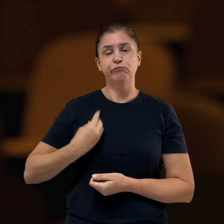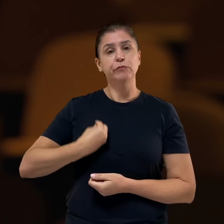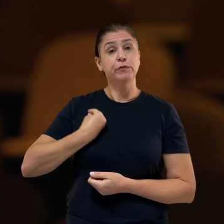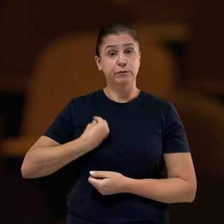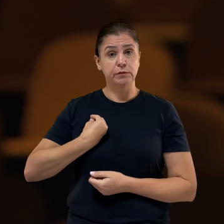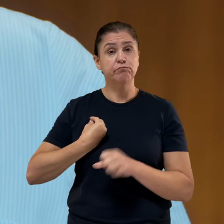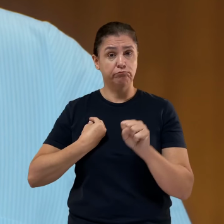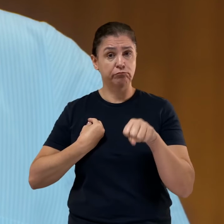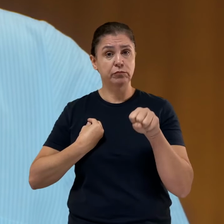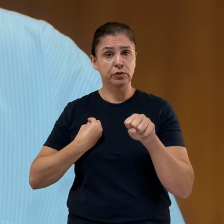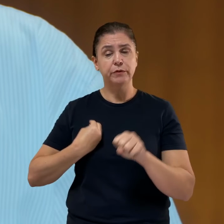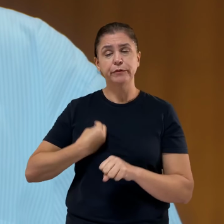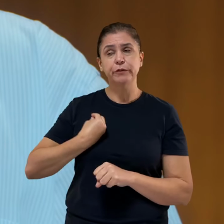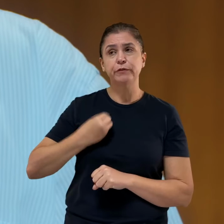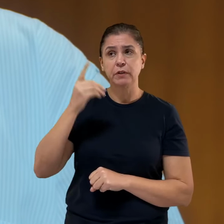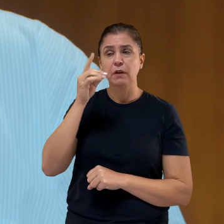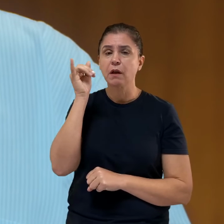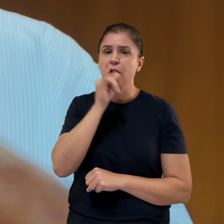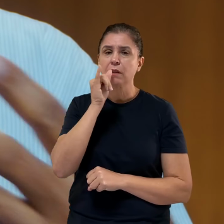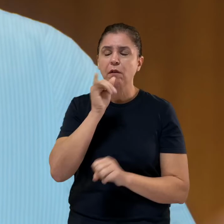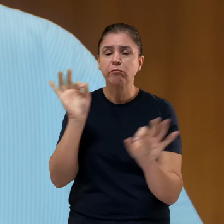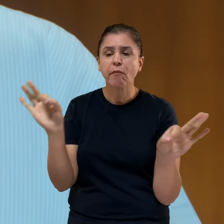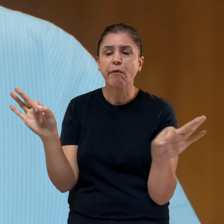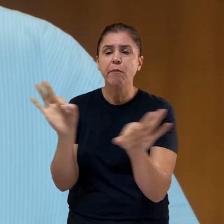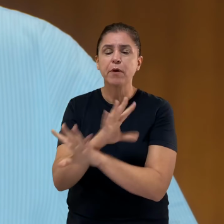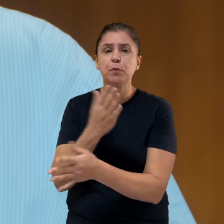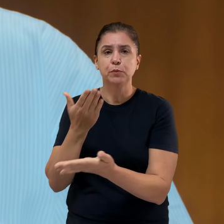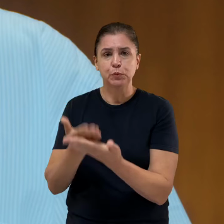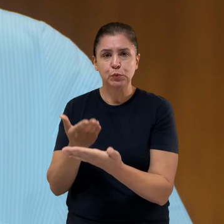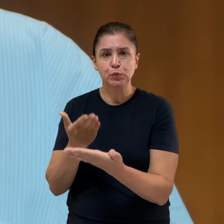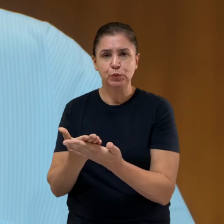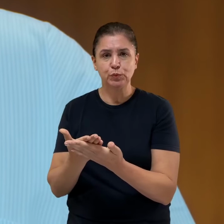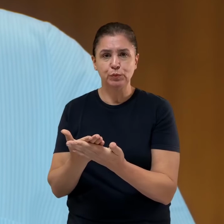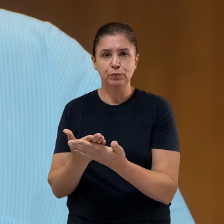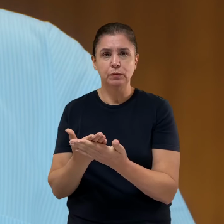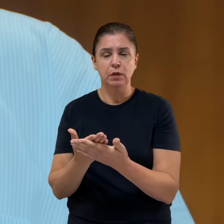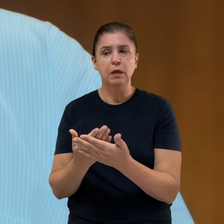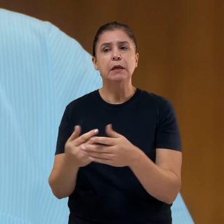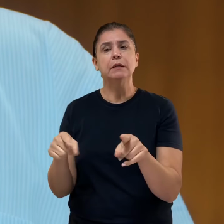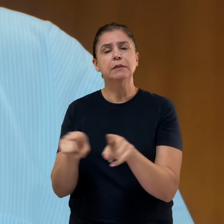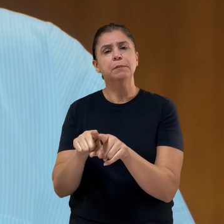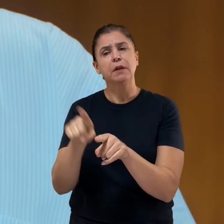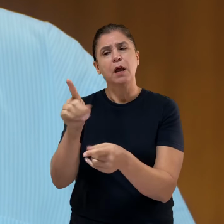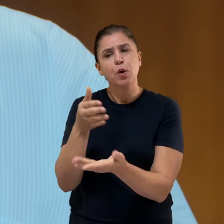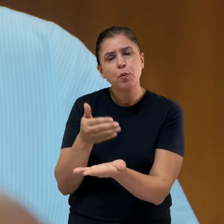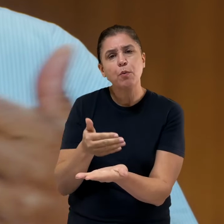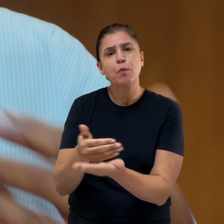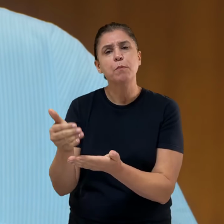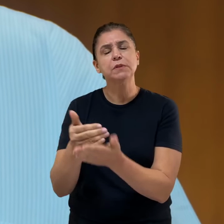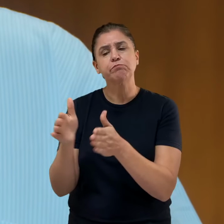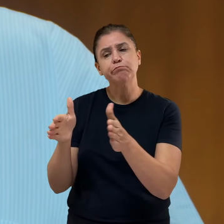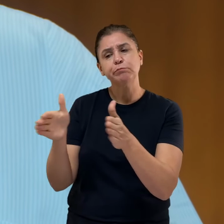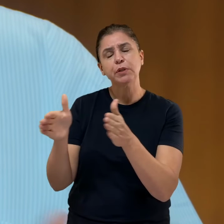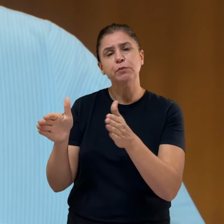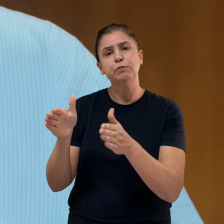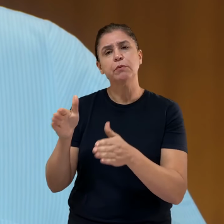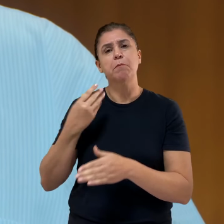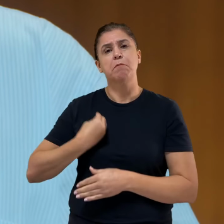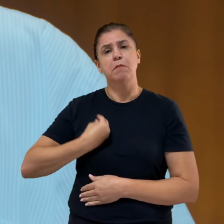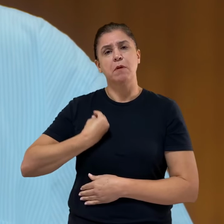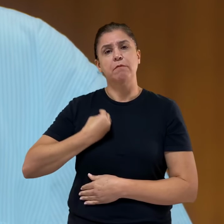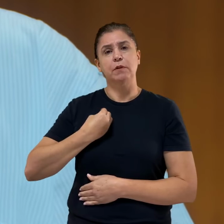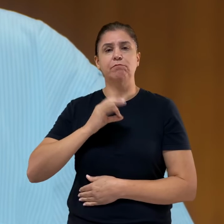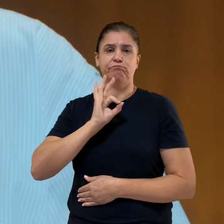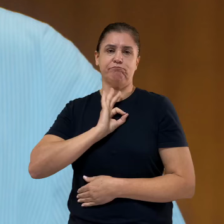Morou na Itália? Aí na Itália eu concluí todos os meus estudos. E também tinha um período da vida